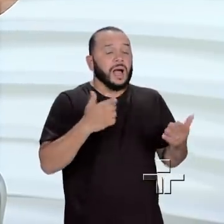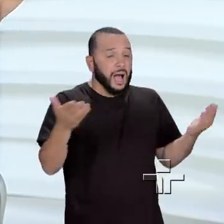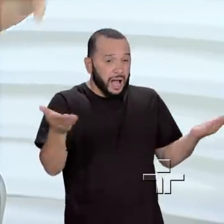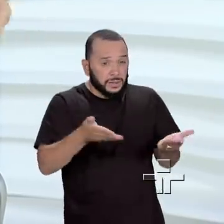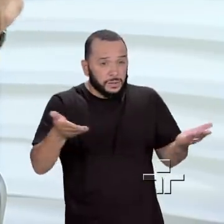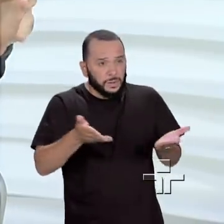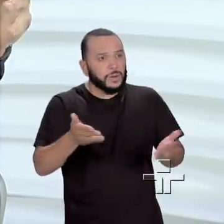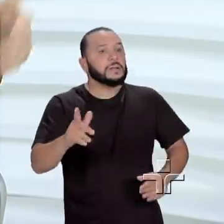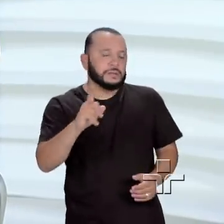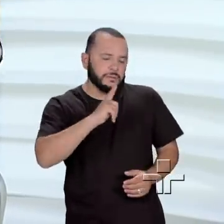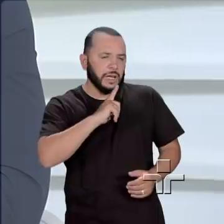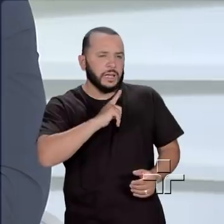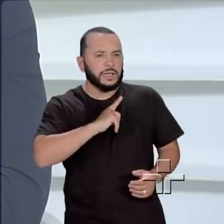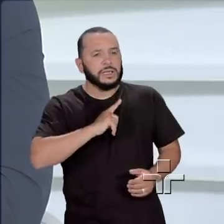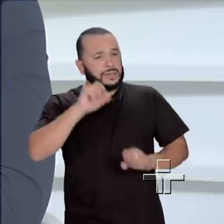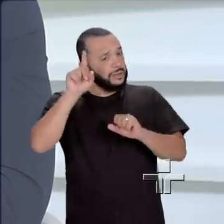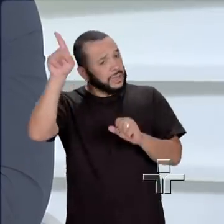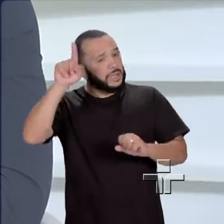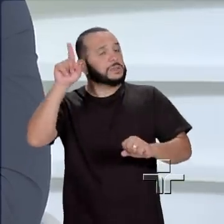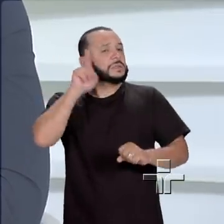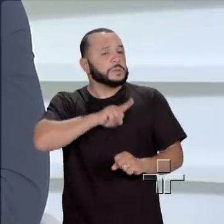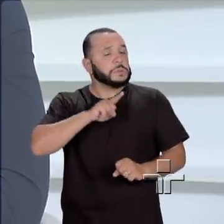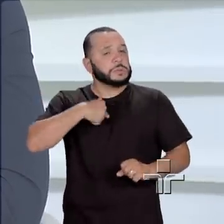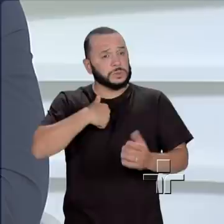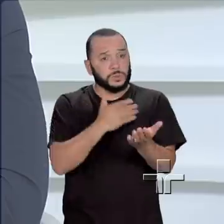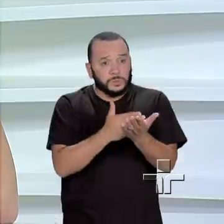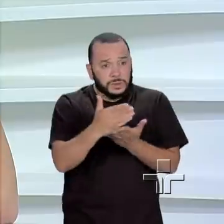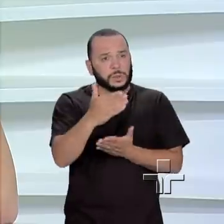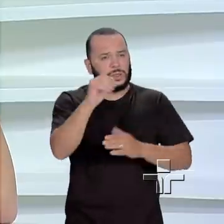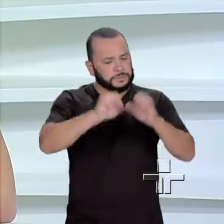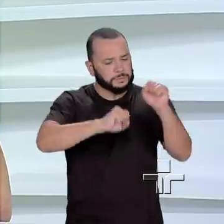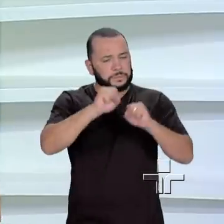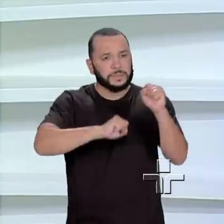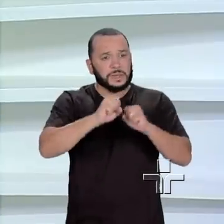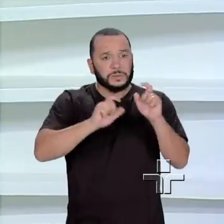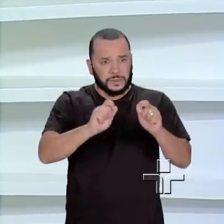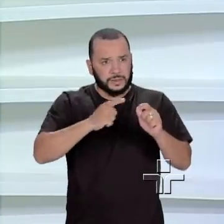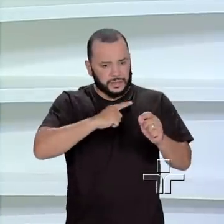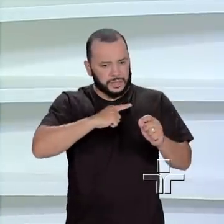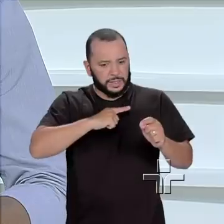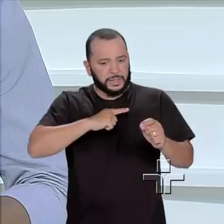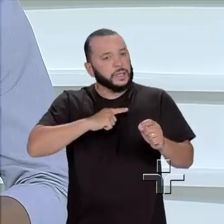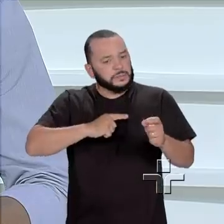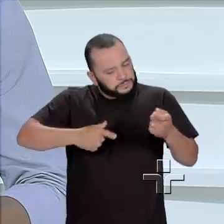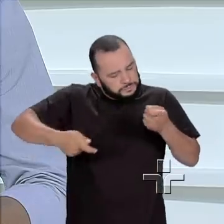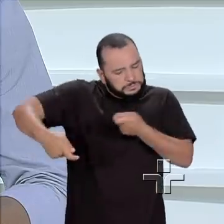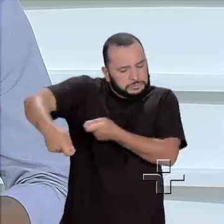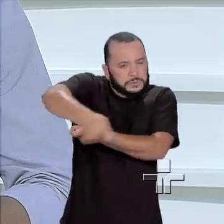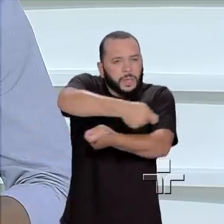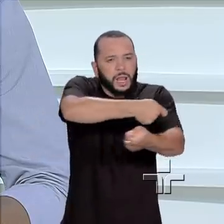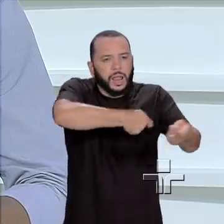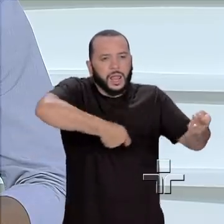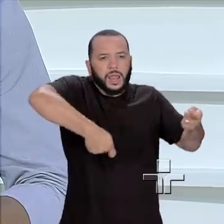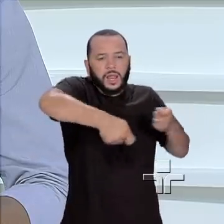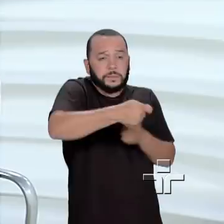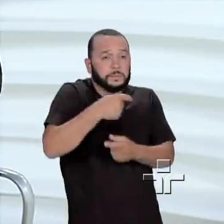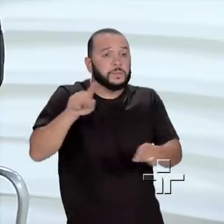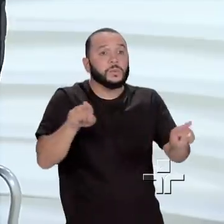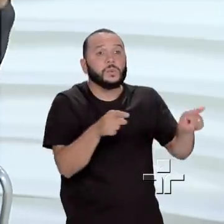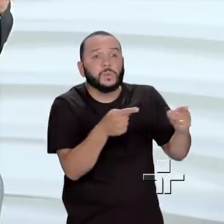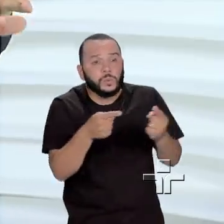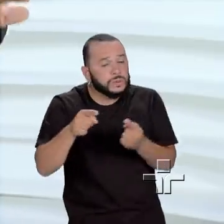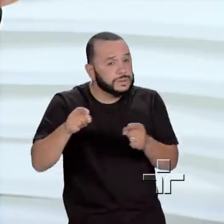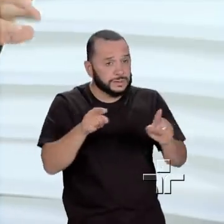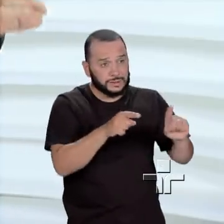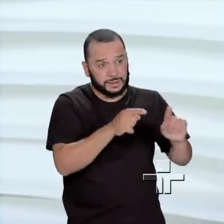de música e começa a se estabelecer como o verdadeiro mercado de música, diga-se de passagem, remunerando